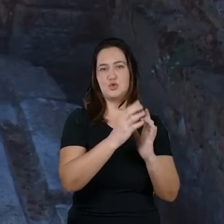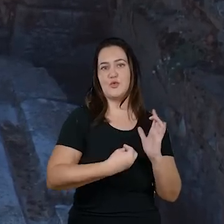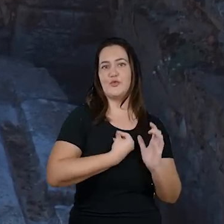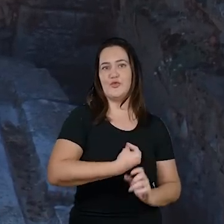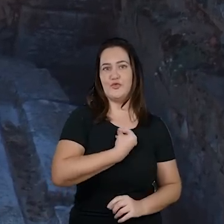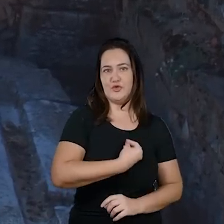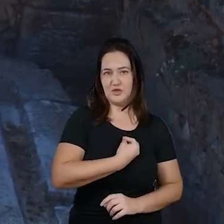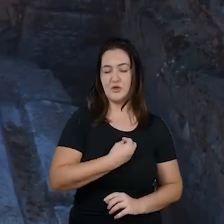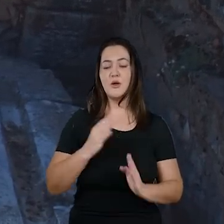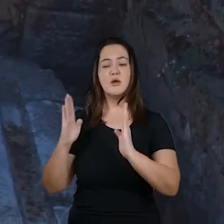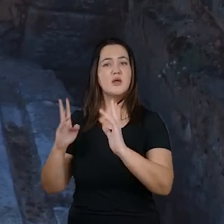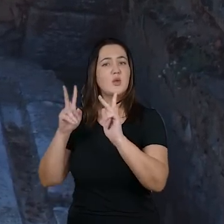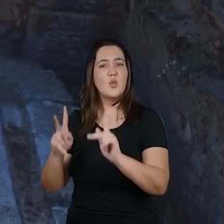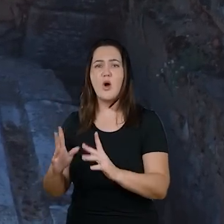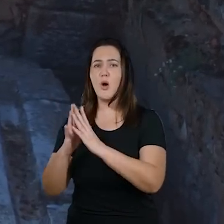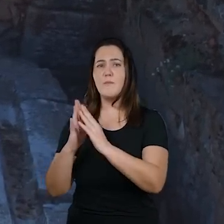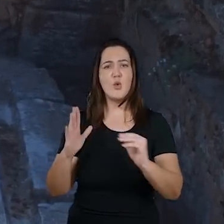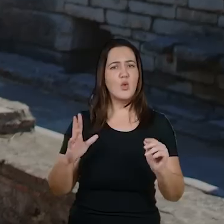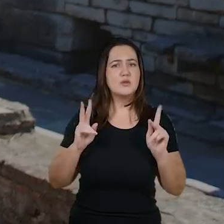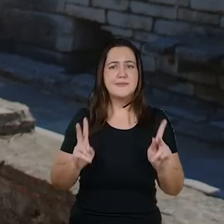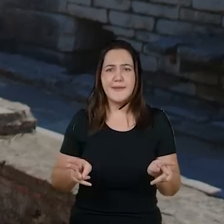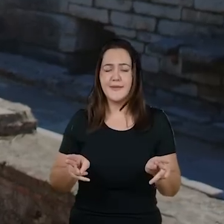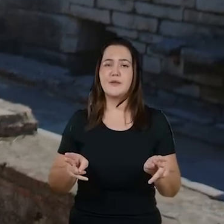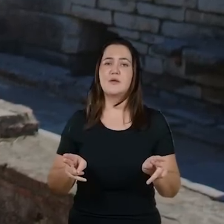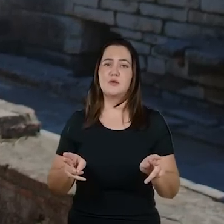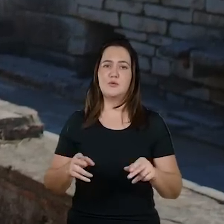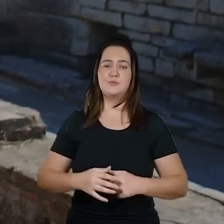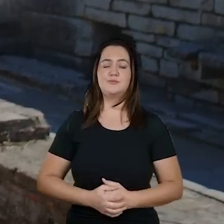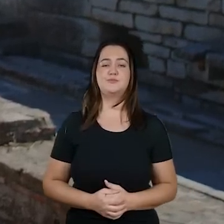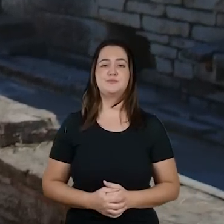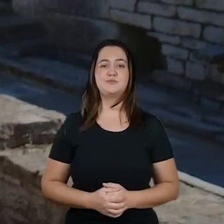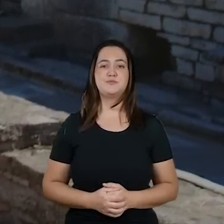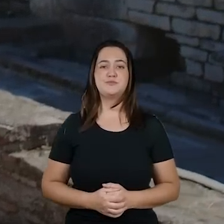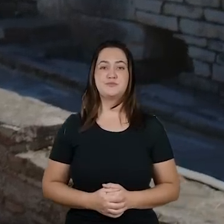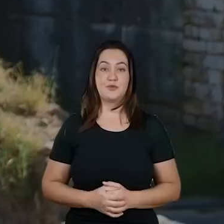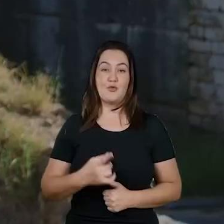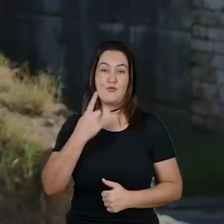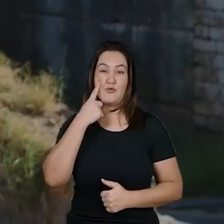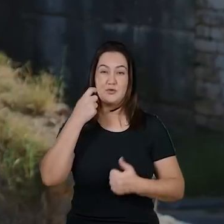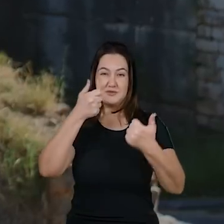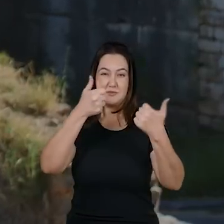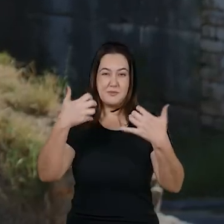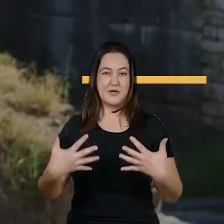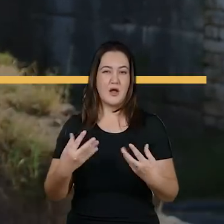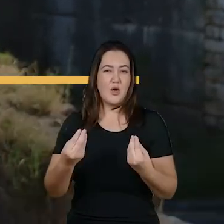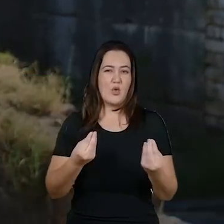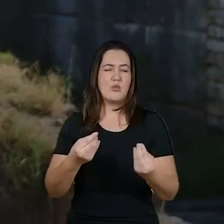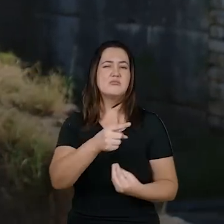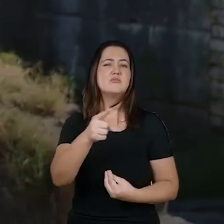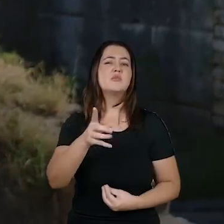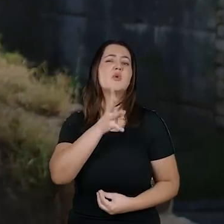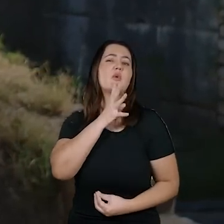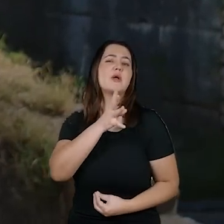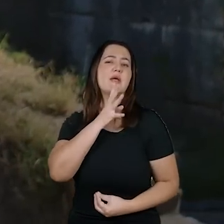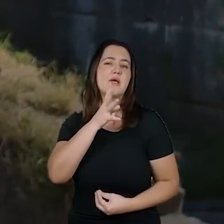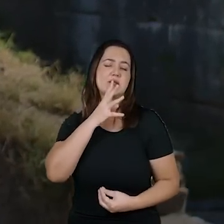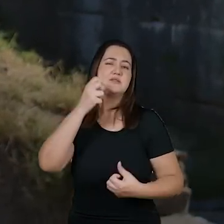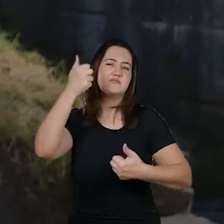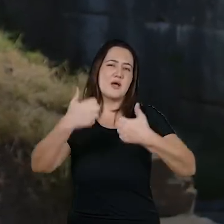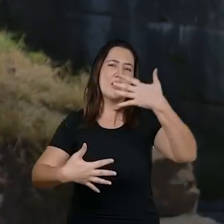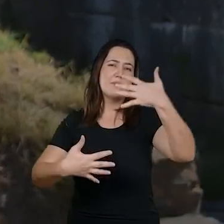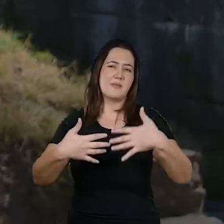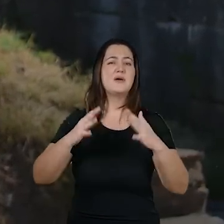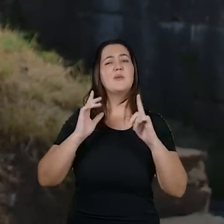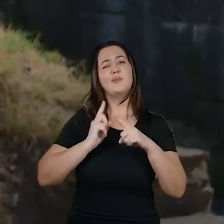que era usado no 1º século, no período do domínio do Império Romano. Vamos lá. Você talvez já tenha ouvido o que eu vou dizer